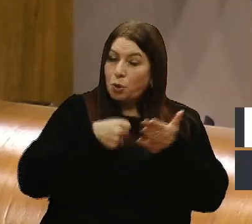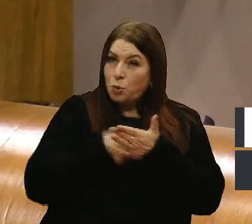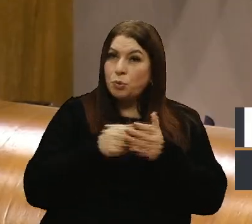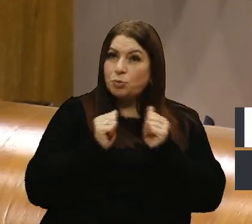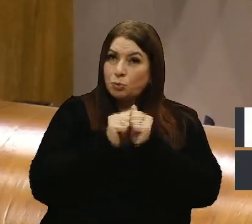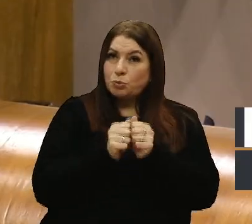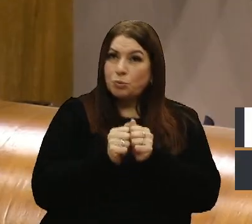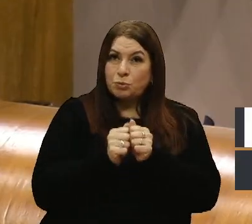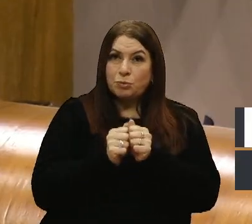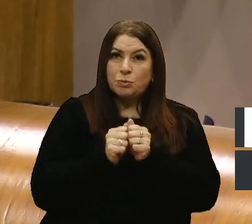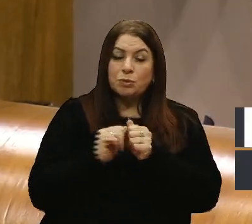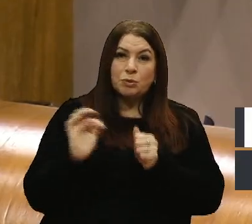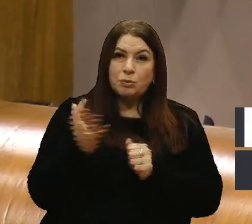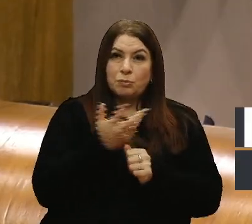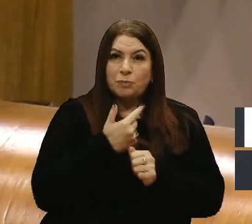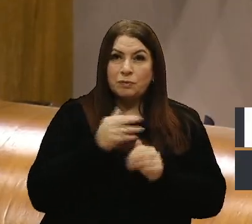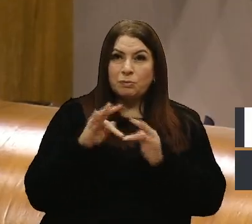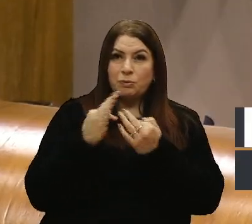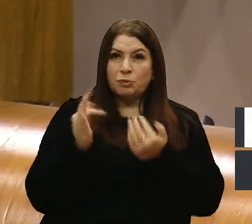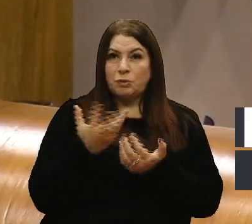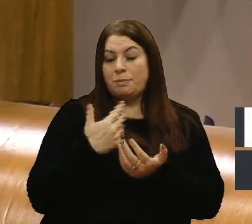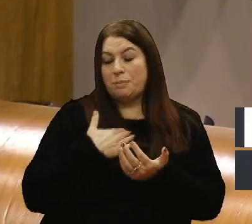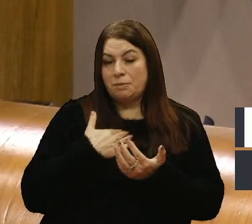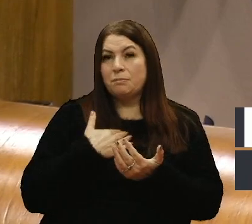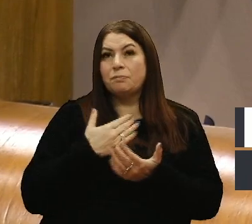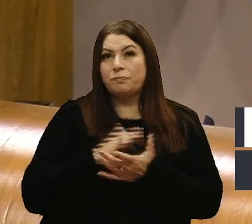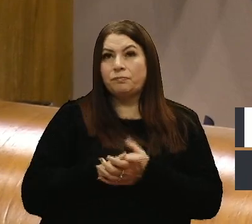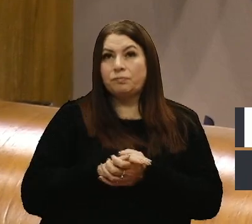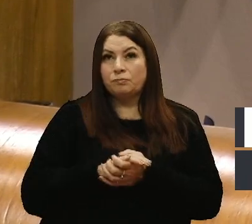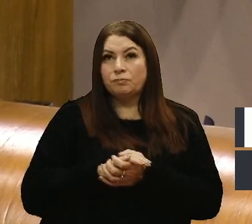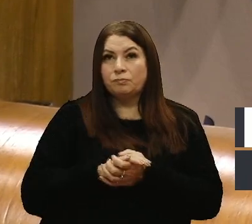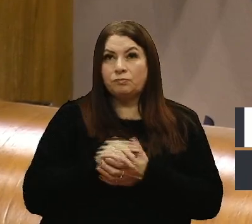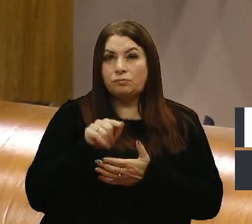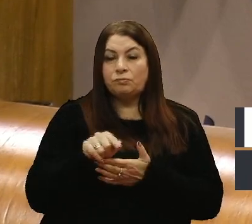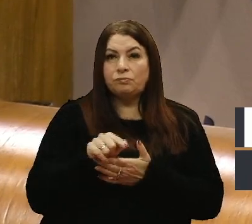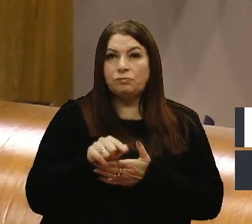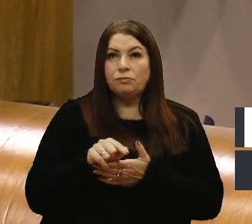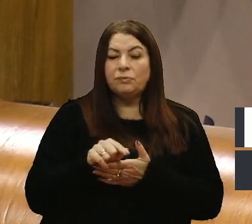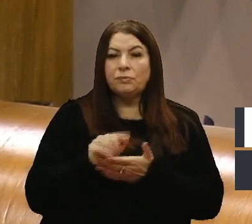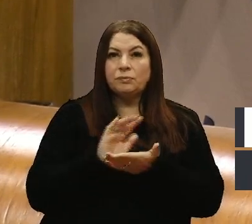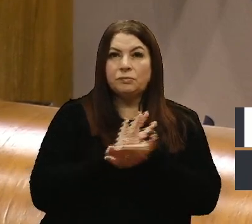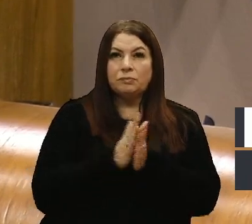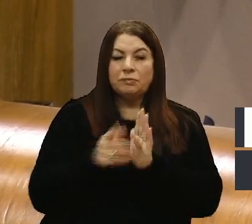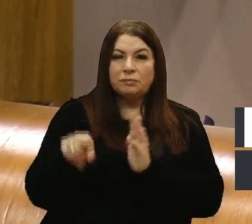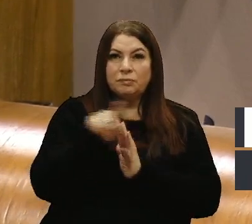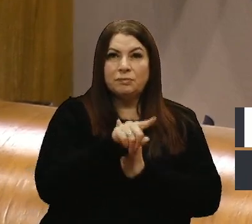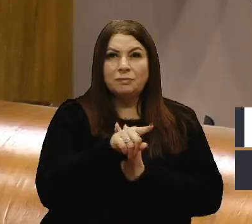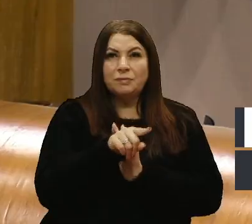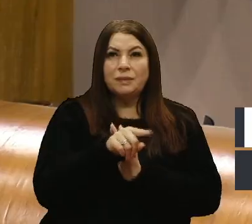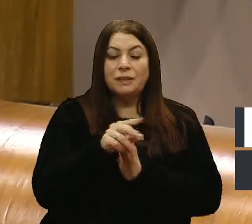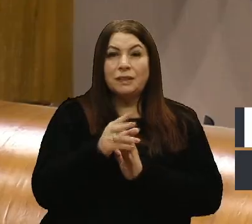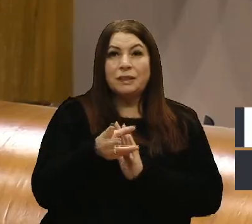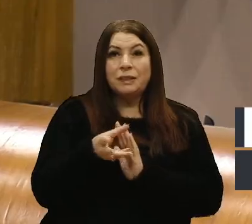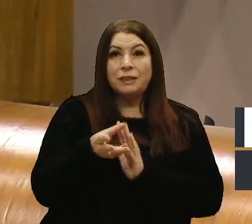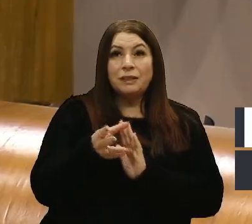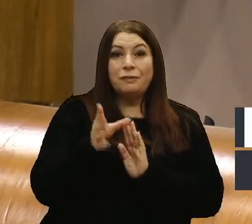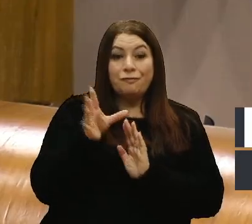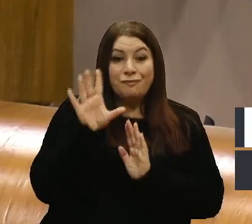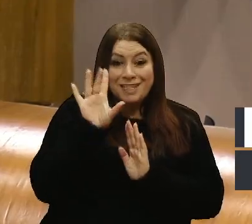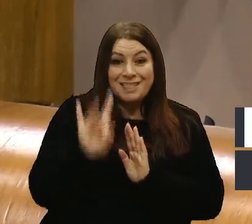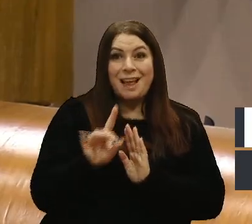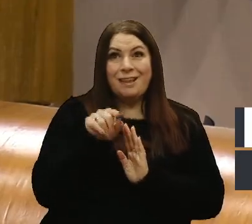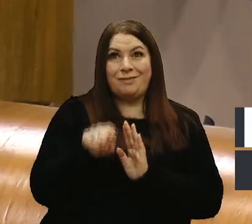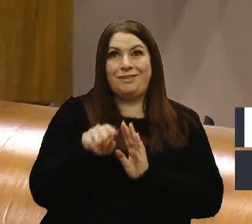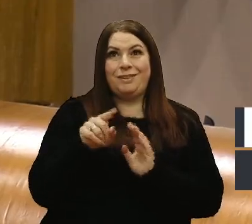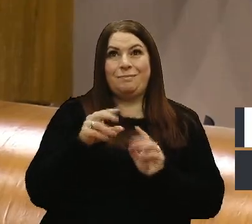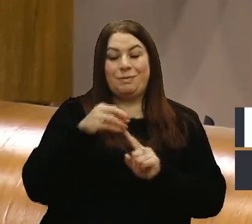uma vida toda, minha, né? E o caso do torturador fica muito fixado isso na nossa cidade, principalmente